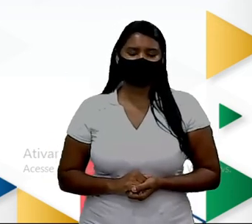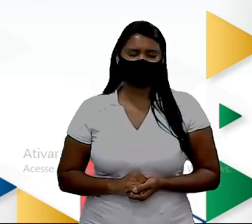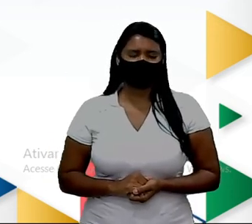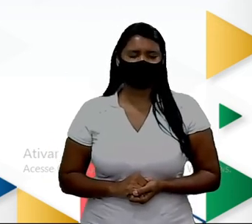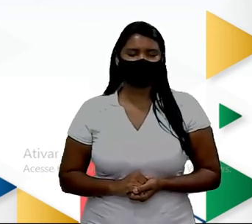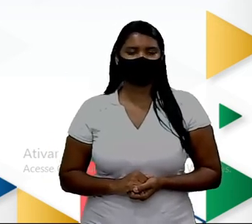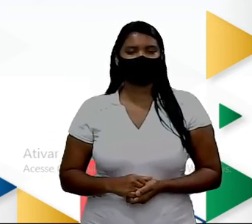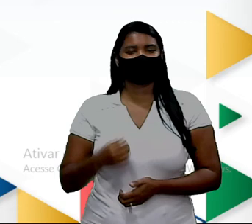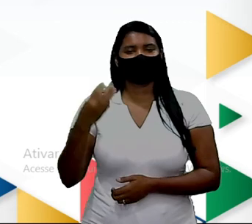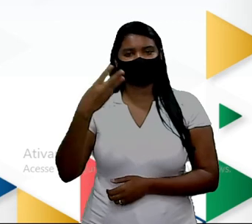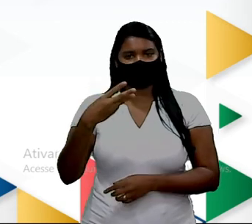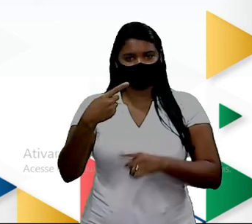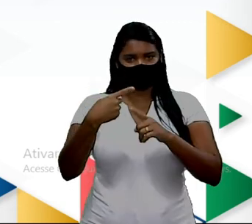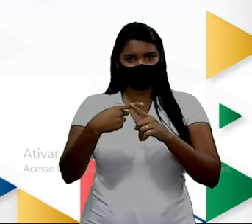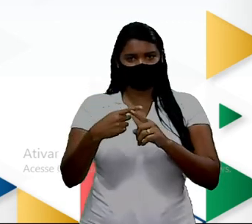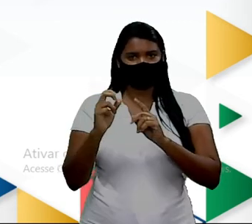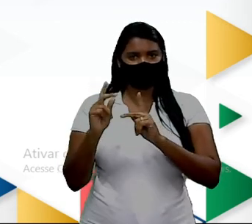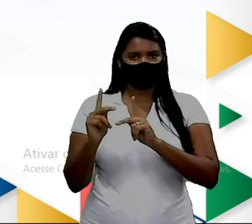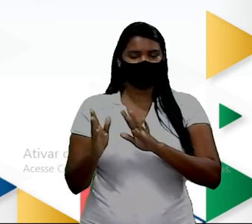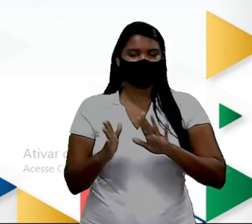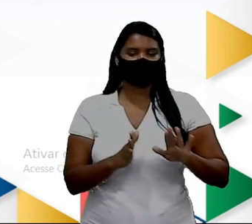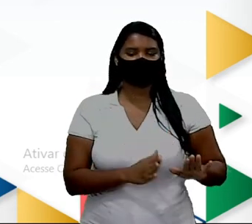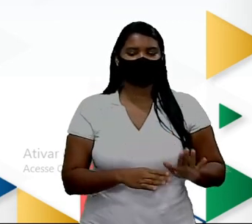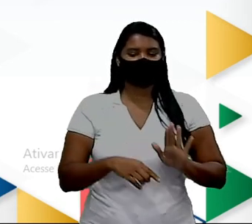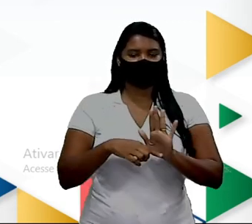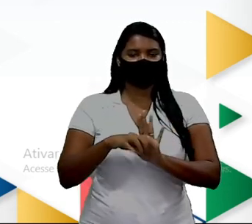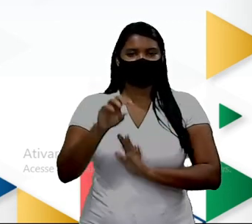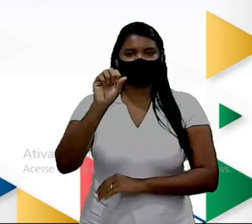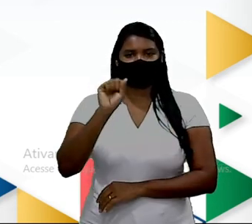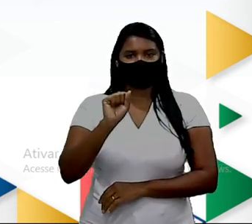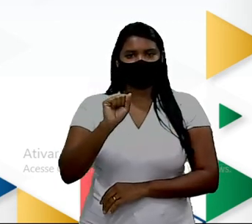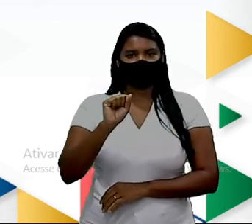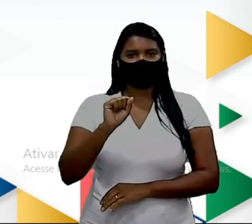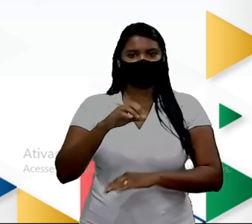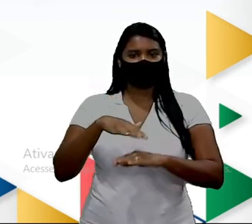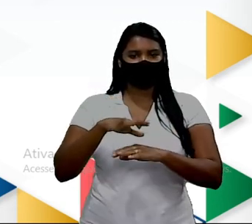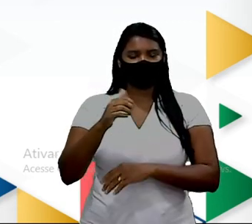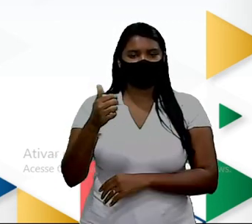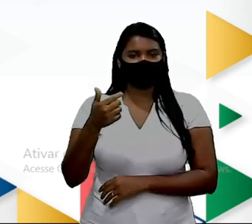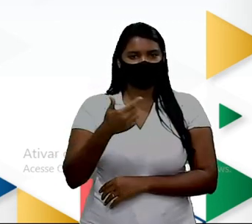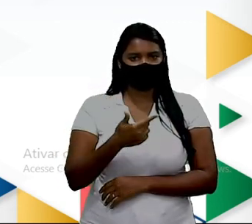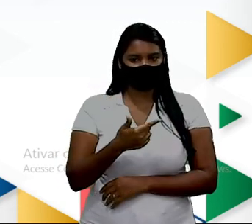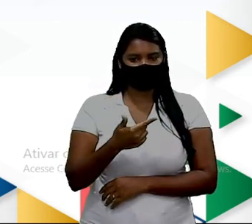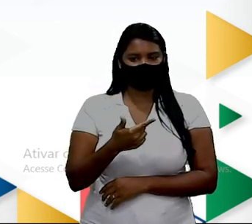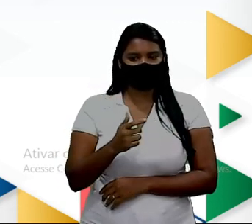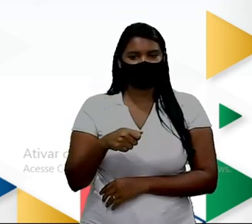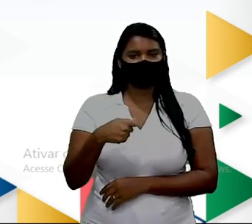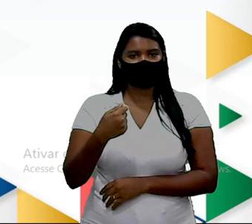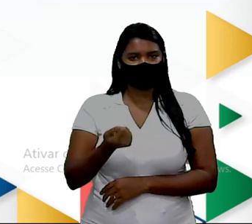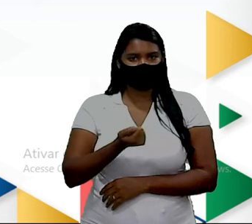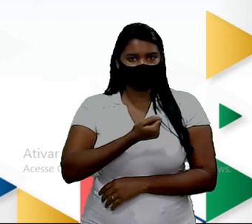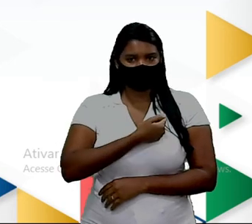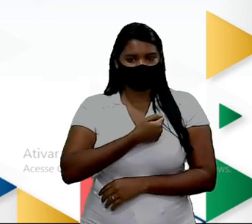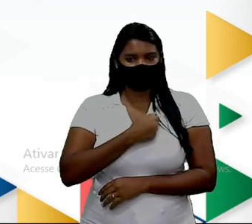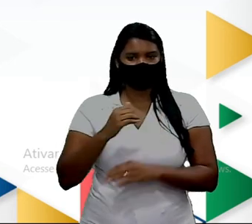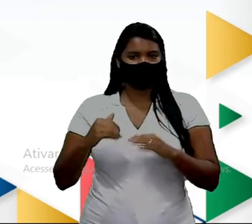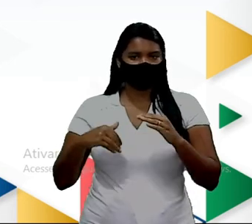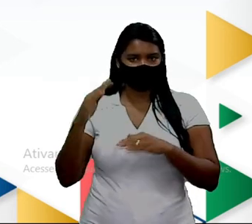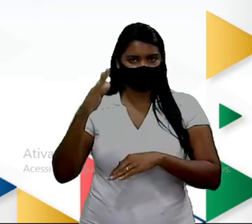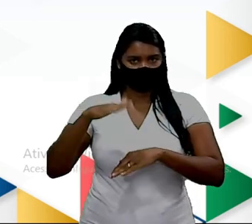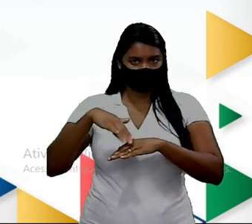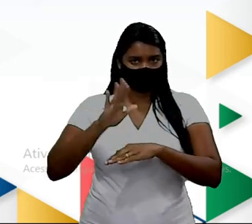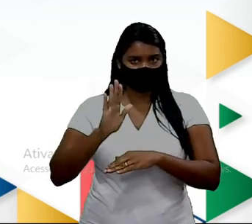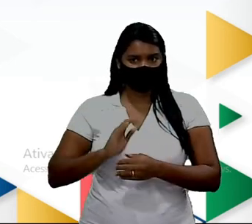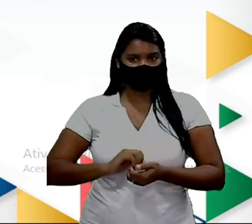vai dar 3x, beleza? Menos 8 mais 12, o sinal do número, do maior número é mais,